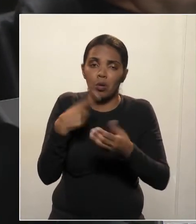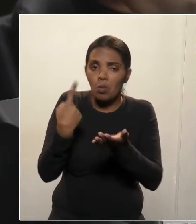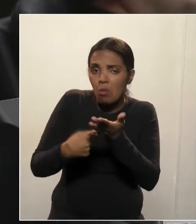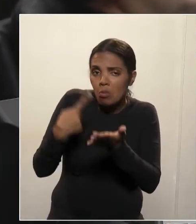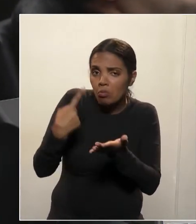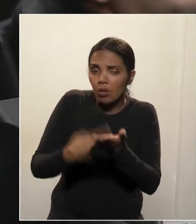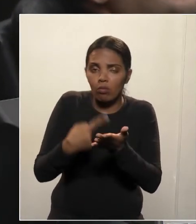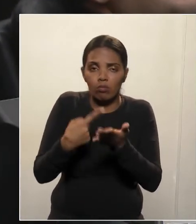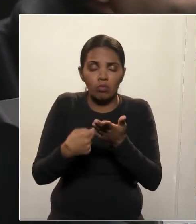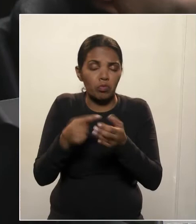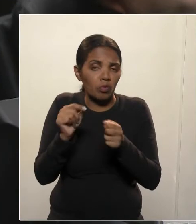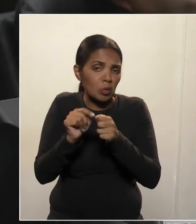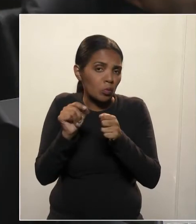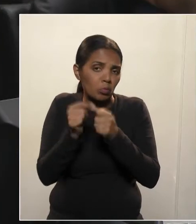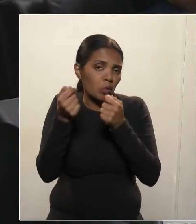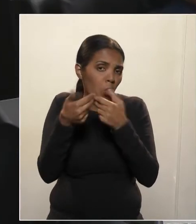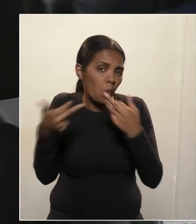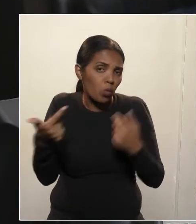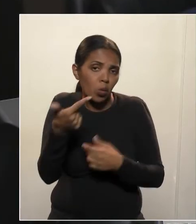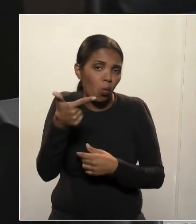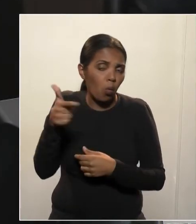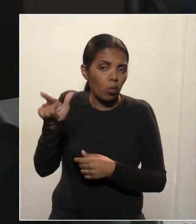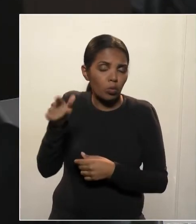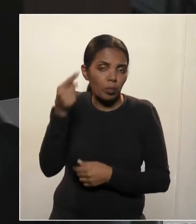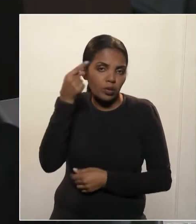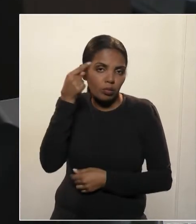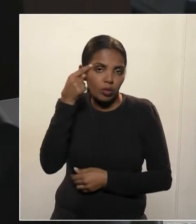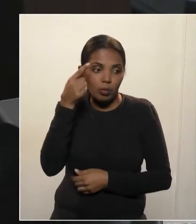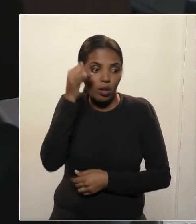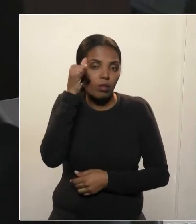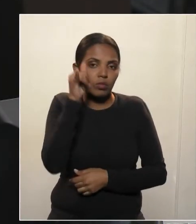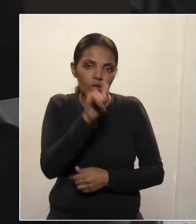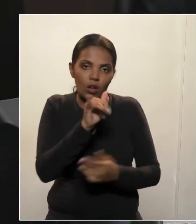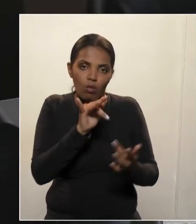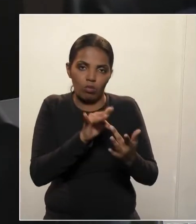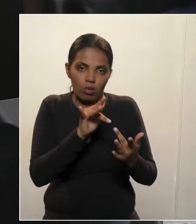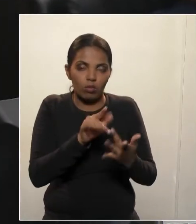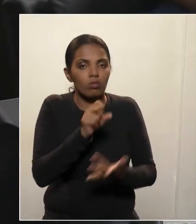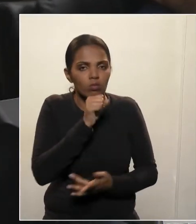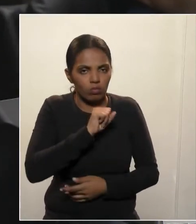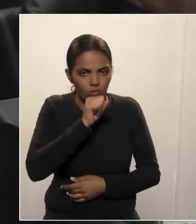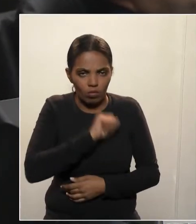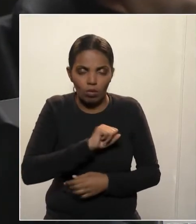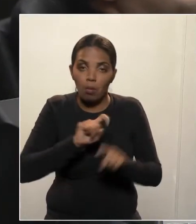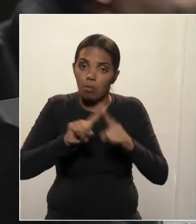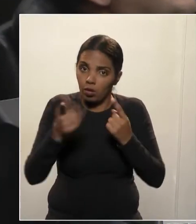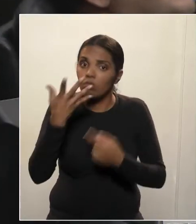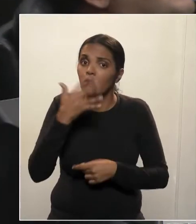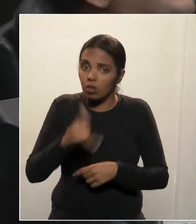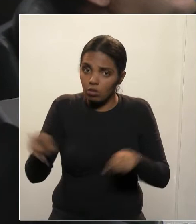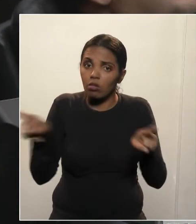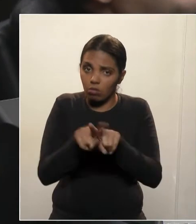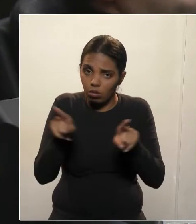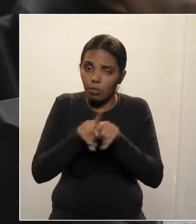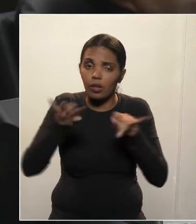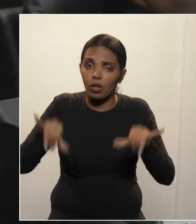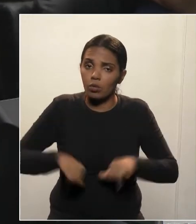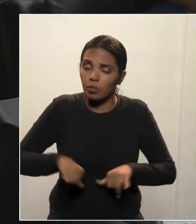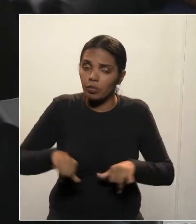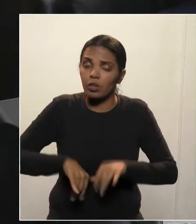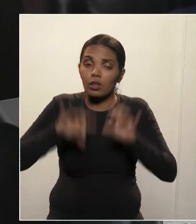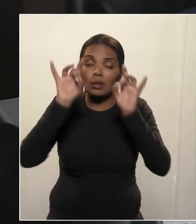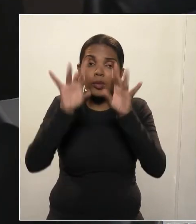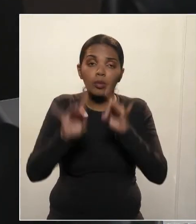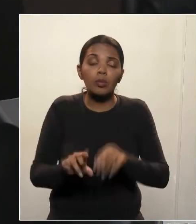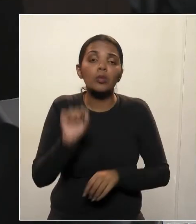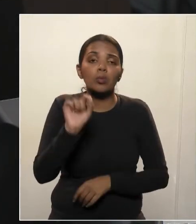fazer alguma coisa em outro sentido para preservar os idosos. Mas as crianças também estão sendo afetadas, especialmente